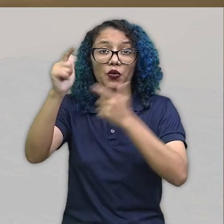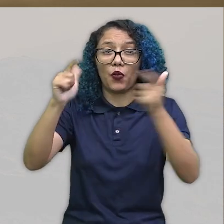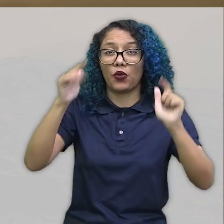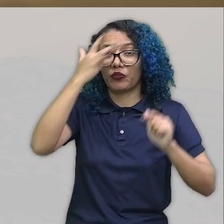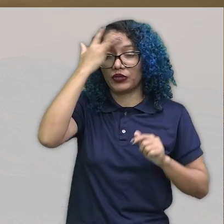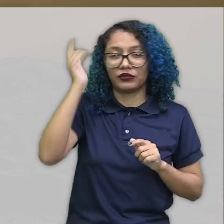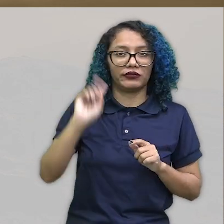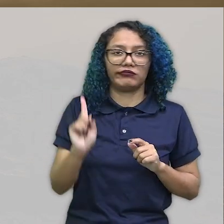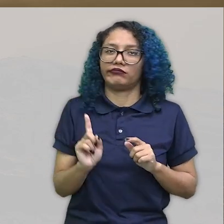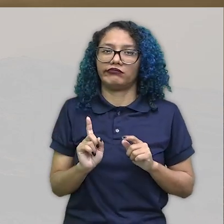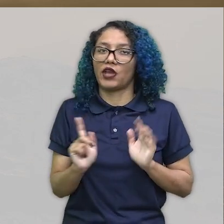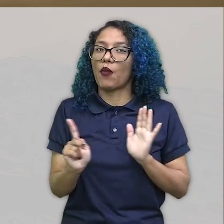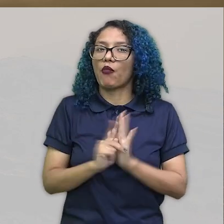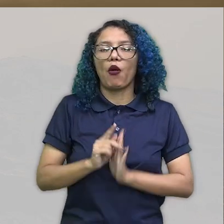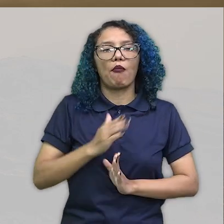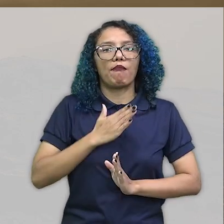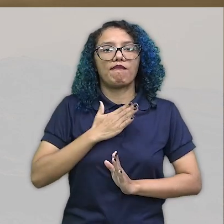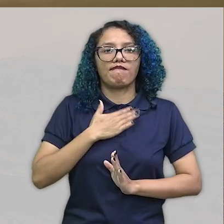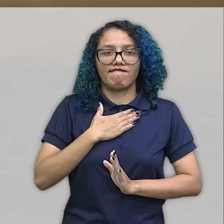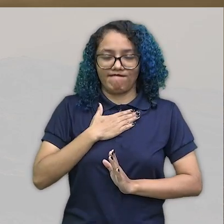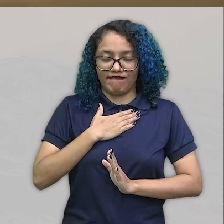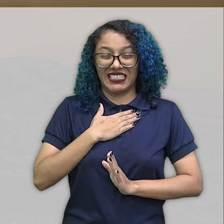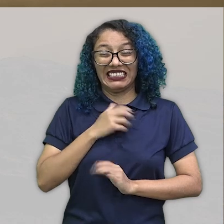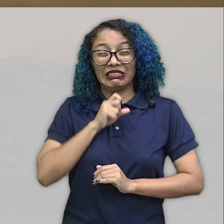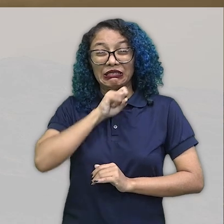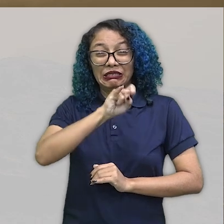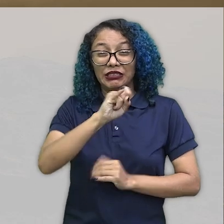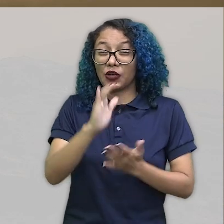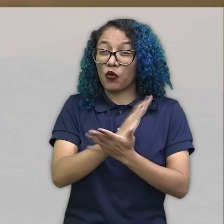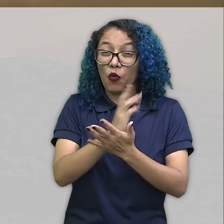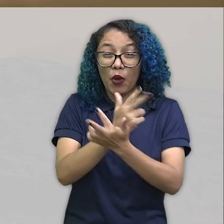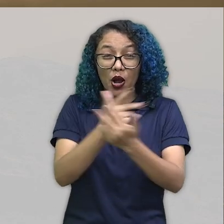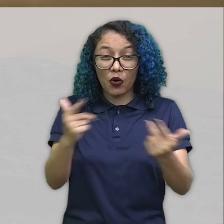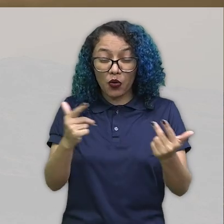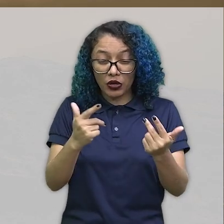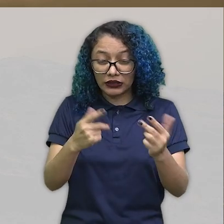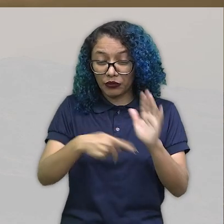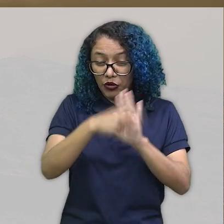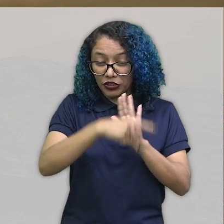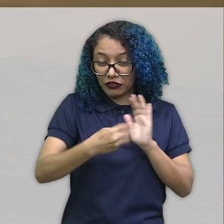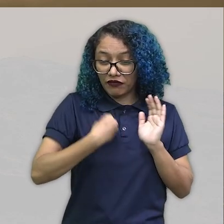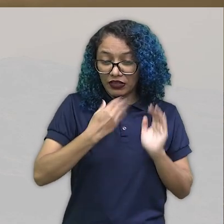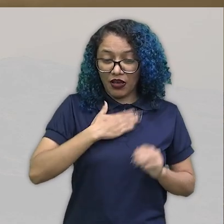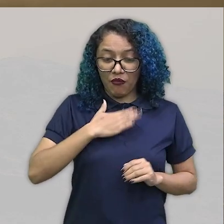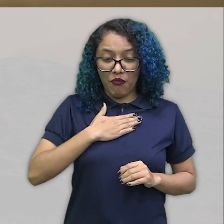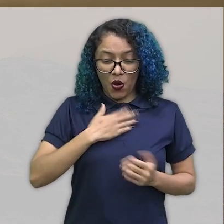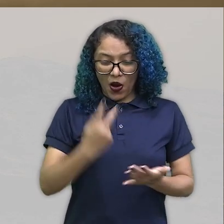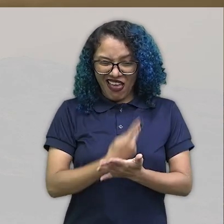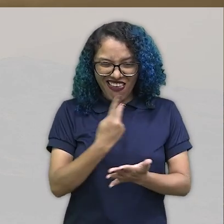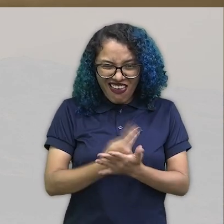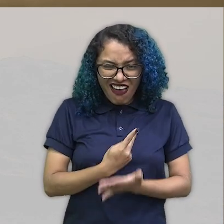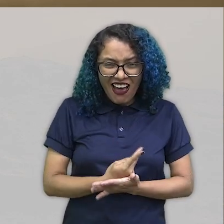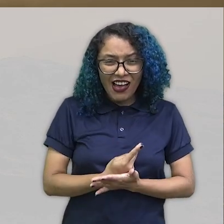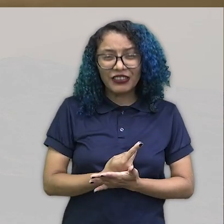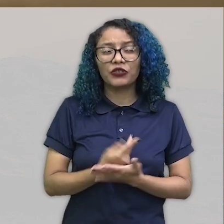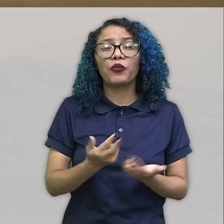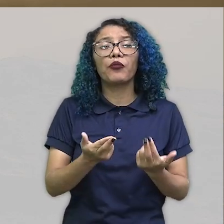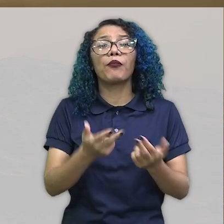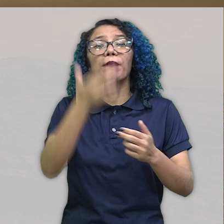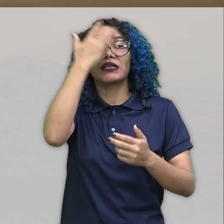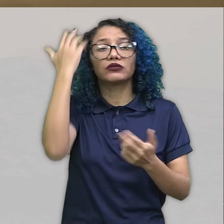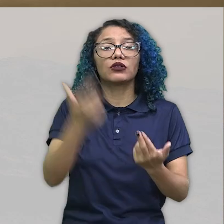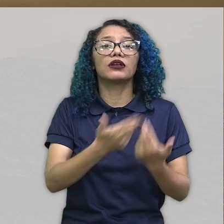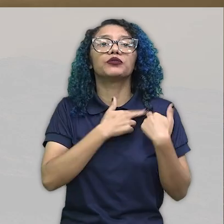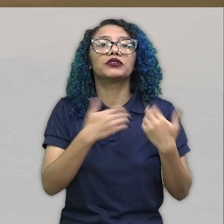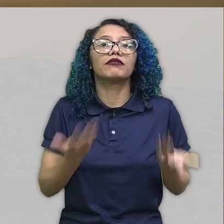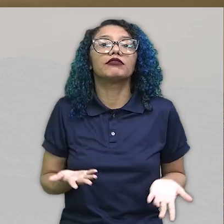C ou D. Foi minha a escolha. E se algo deu errado nesse projeto, o único responsável sou eu